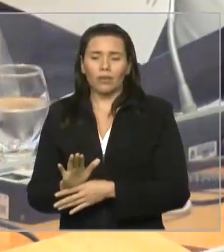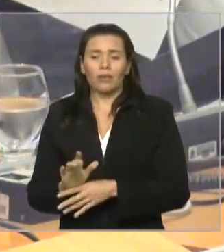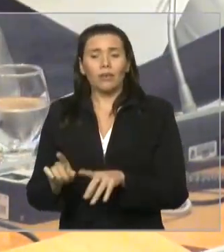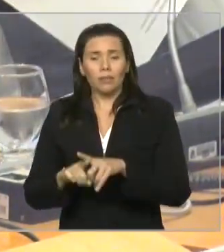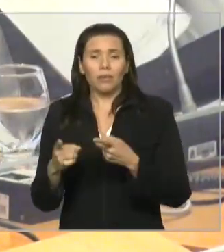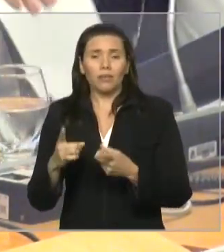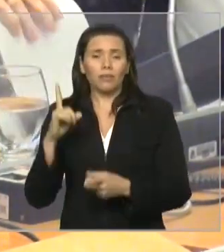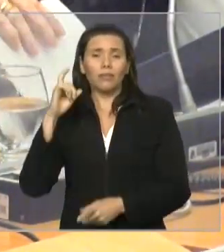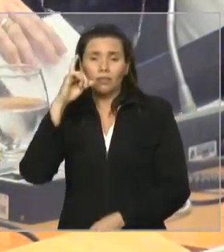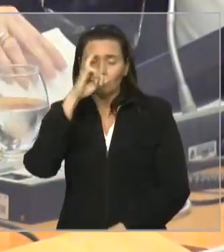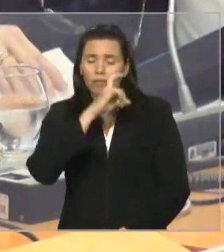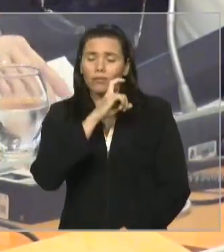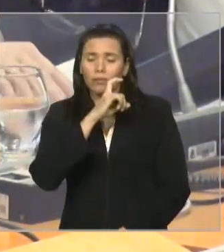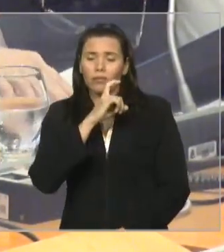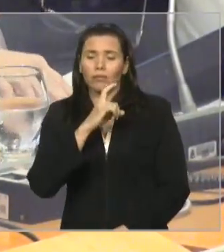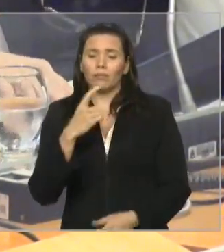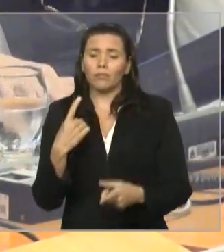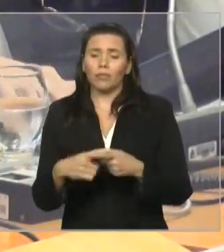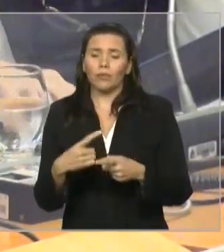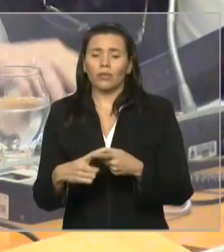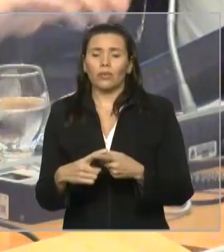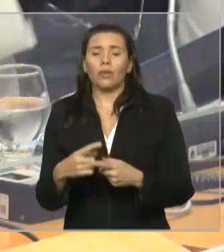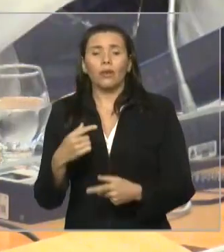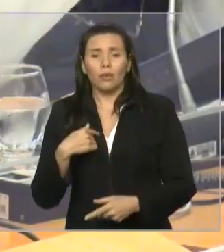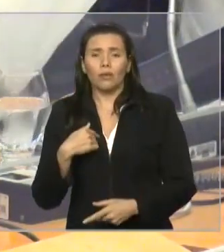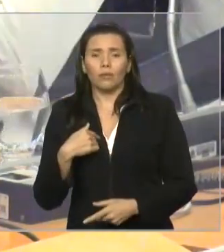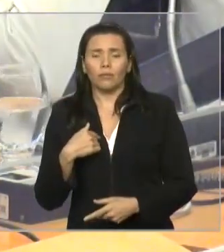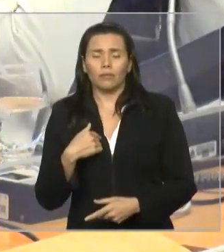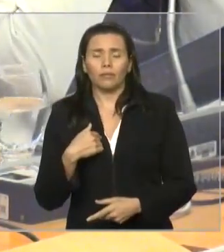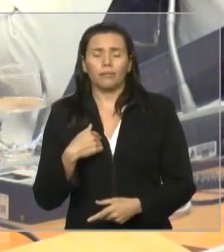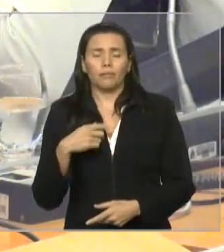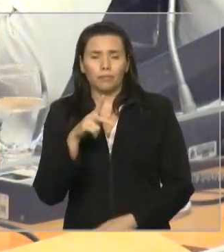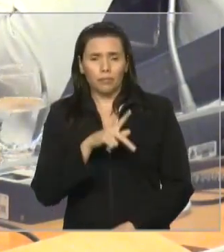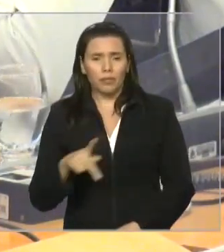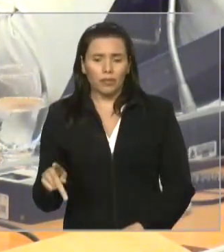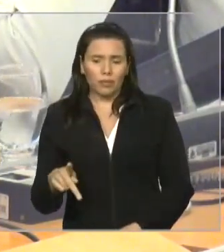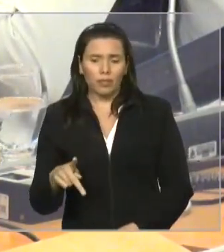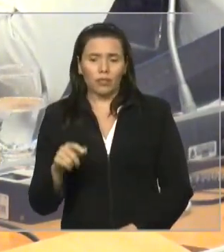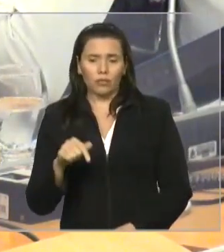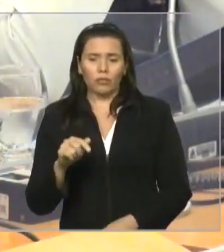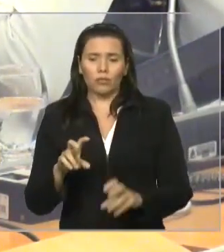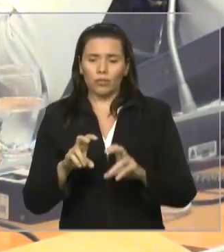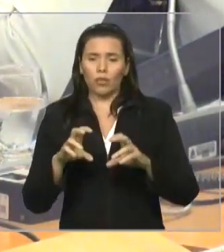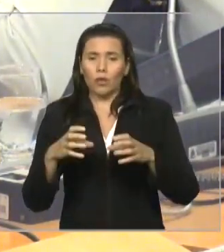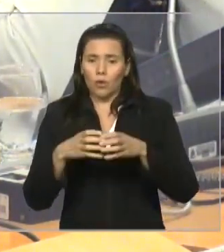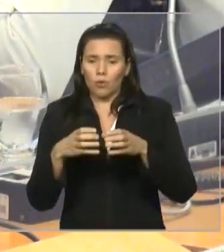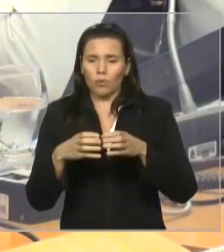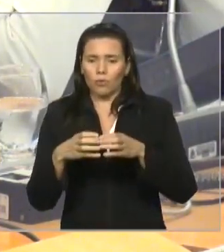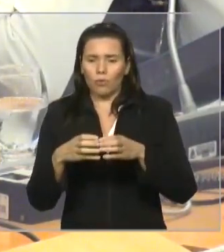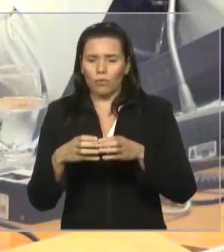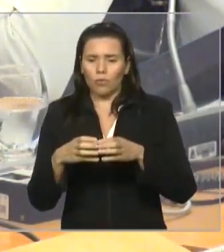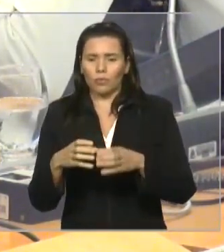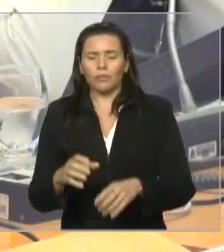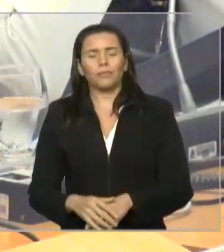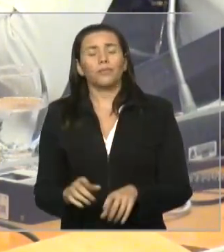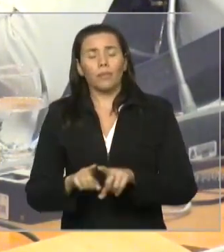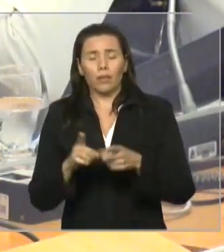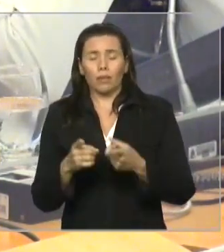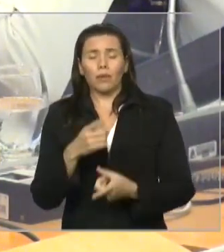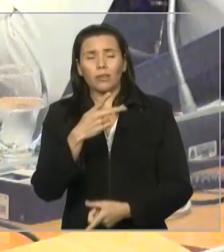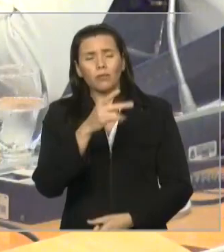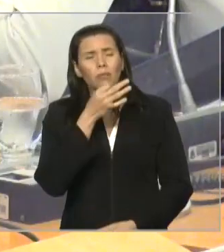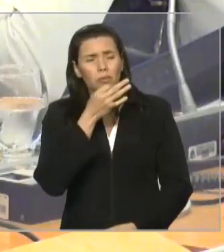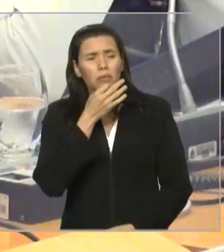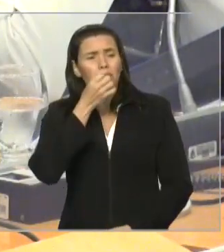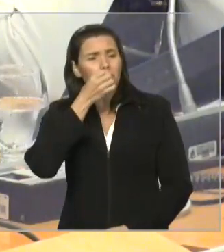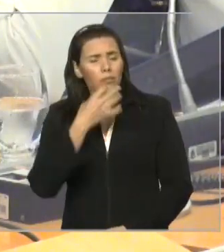que eu encontrei a existência, que ainda sou presidente dessa frente, em relação a isso. Mas são iniciativas boas suas, isso não tira brilho, não tira nada, pelo